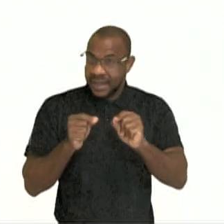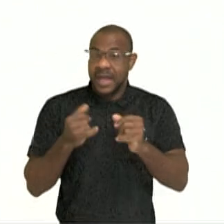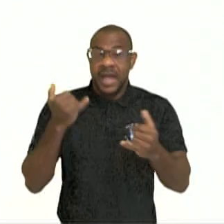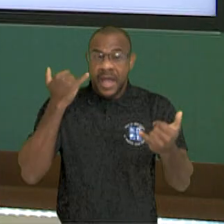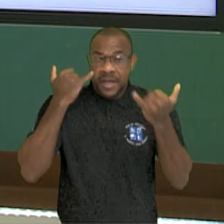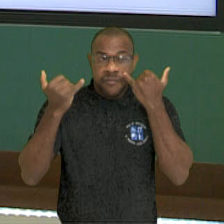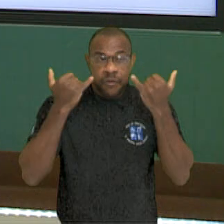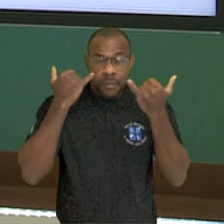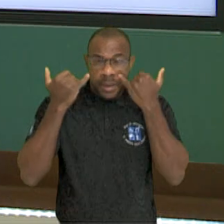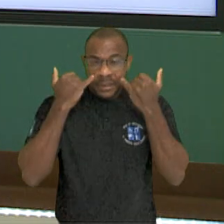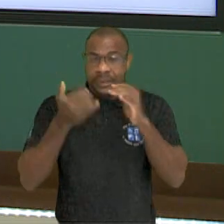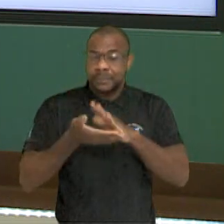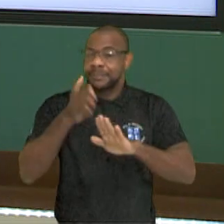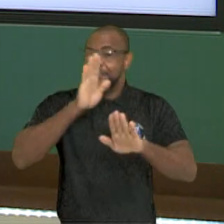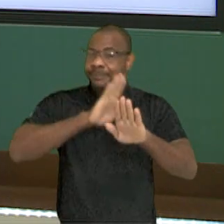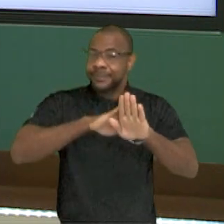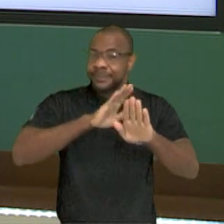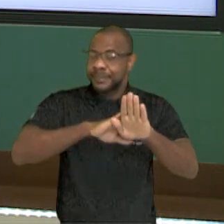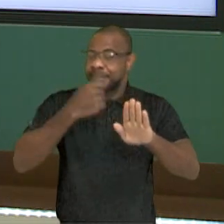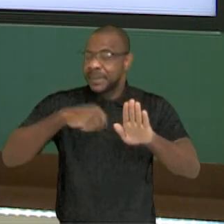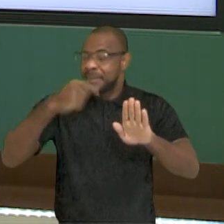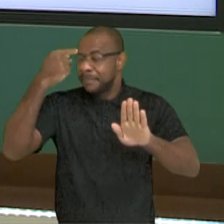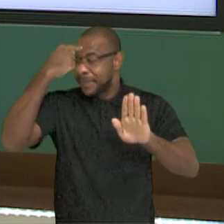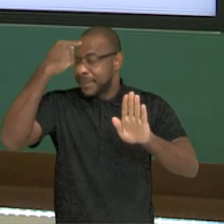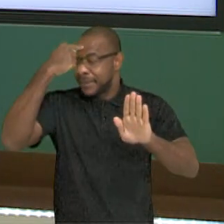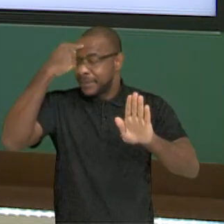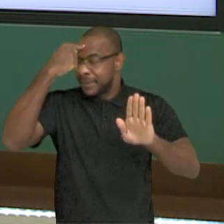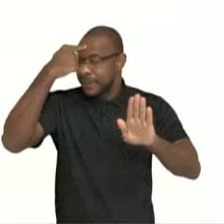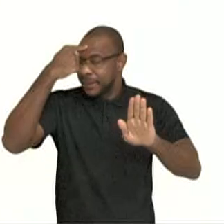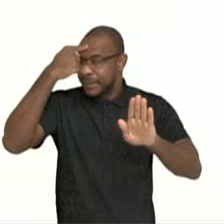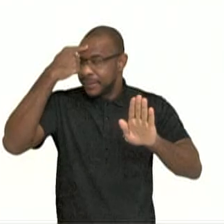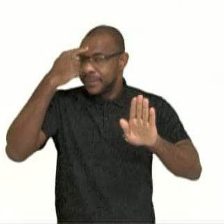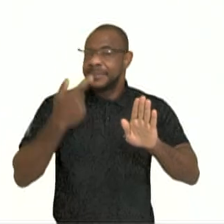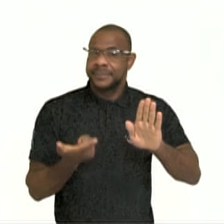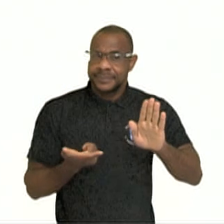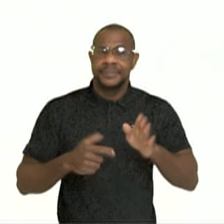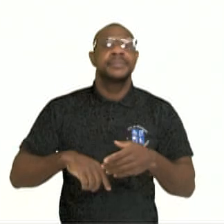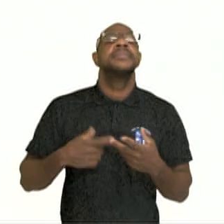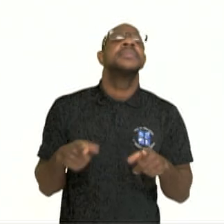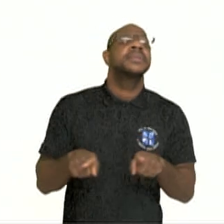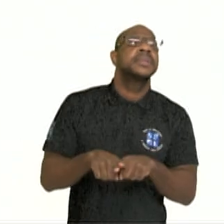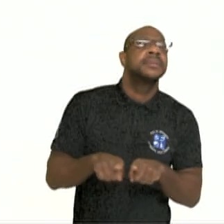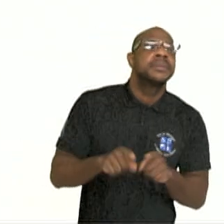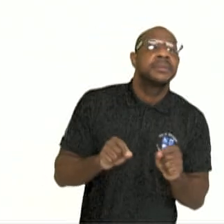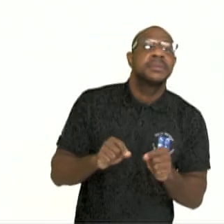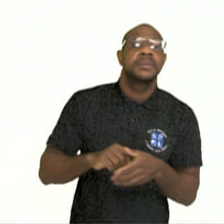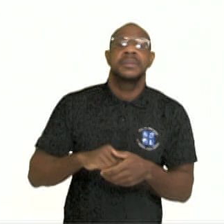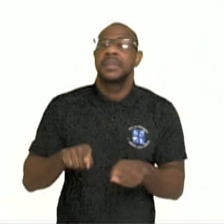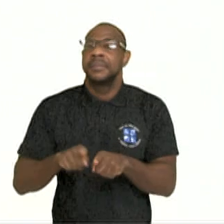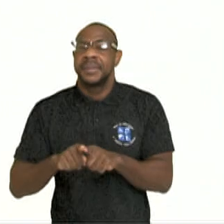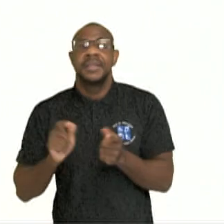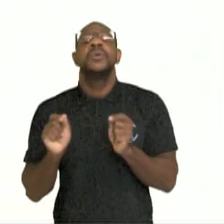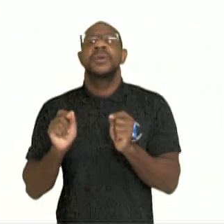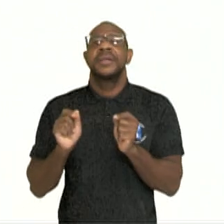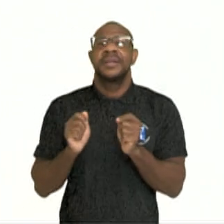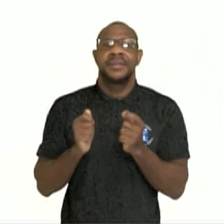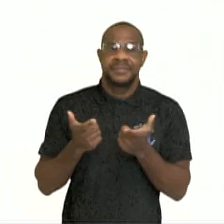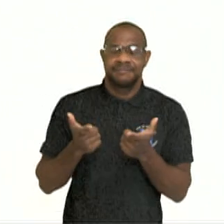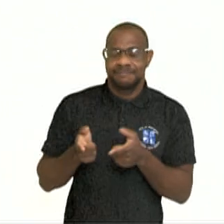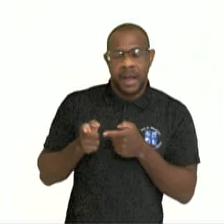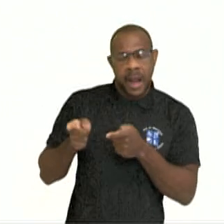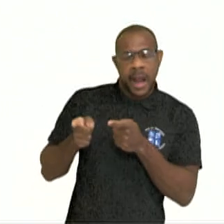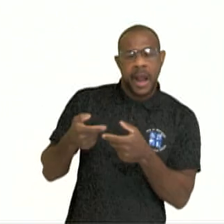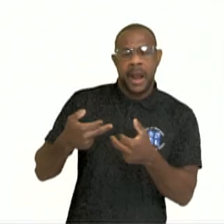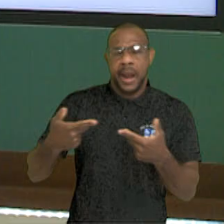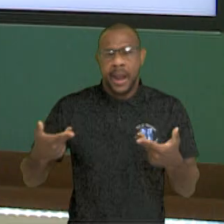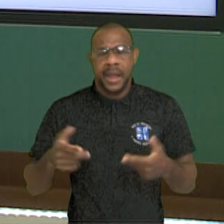precisamos pensar um pouquinho mais, interpretar, e ainda identificar efeitos de ironia que podem estar presentes aqui